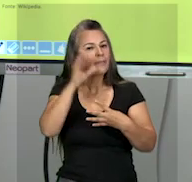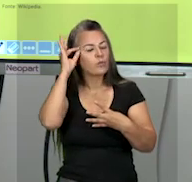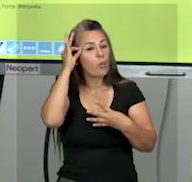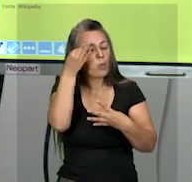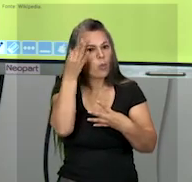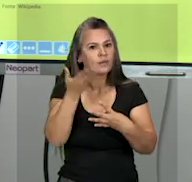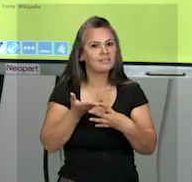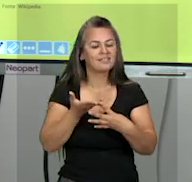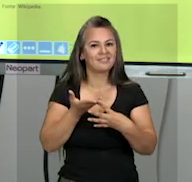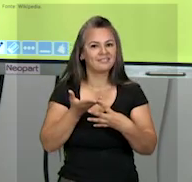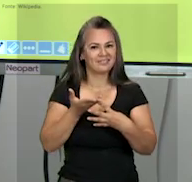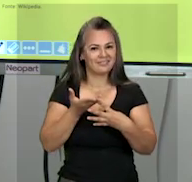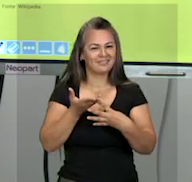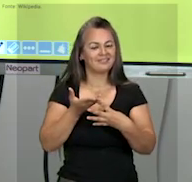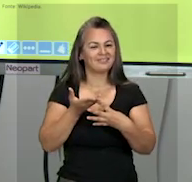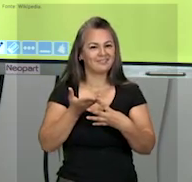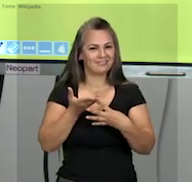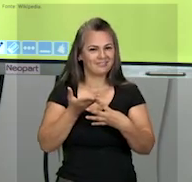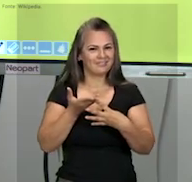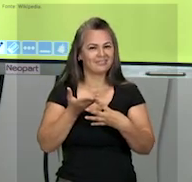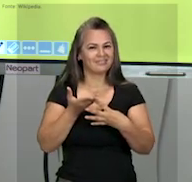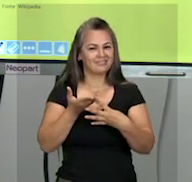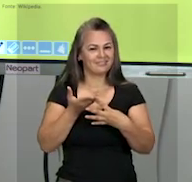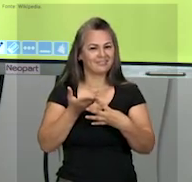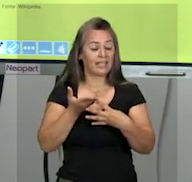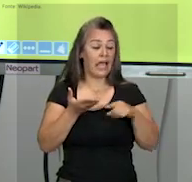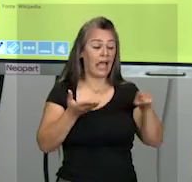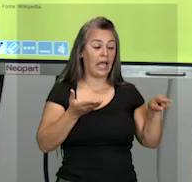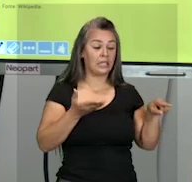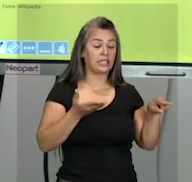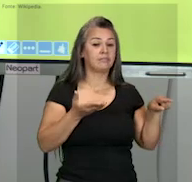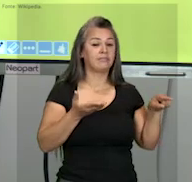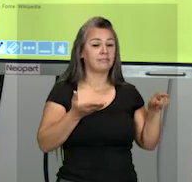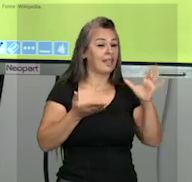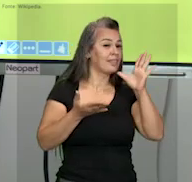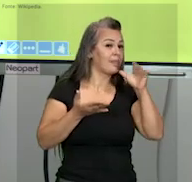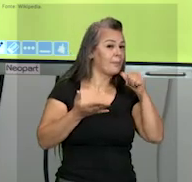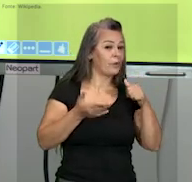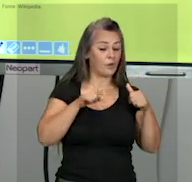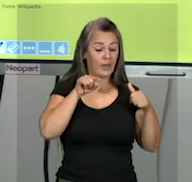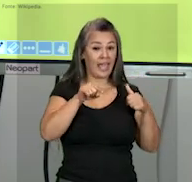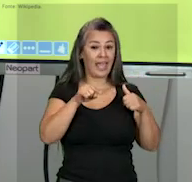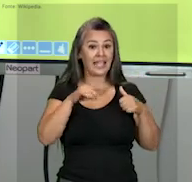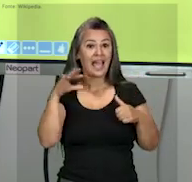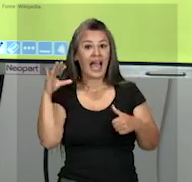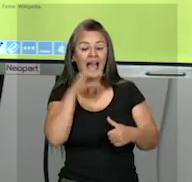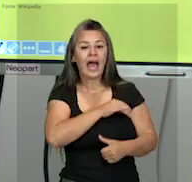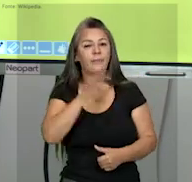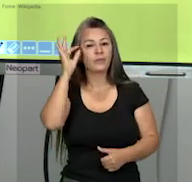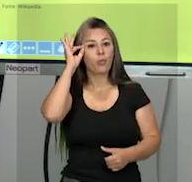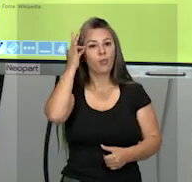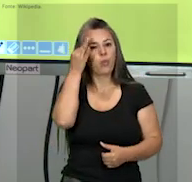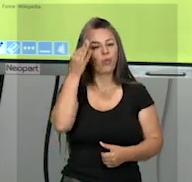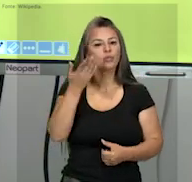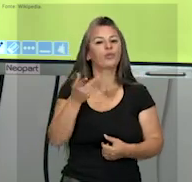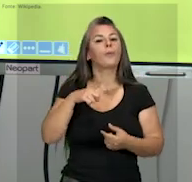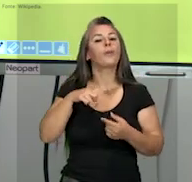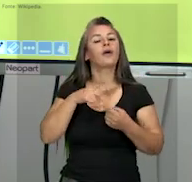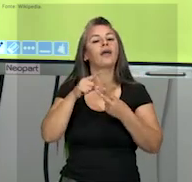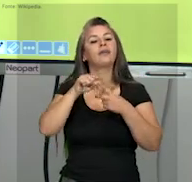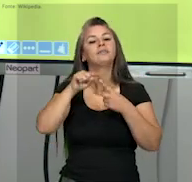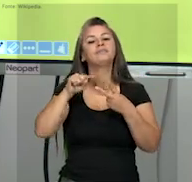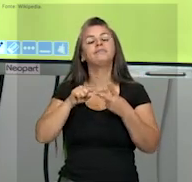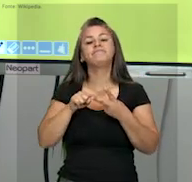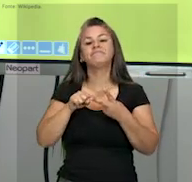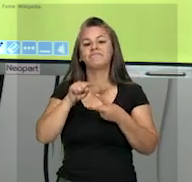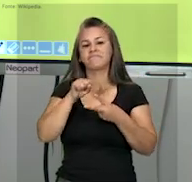mais antiga que a deles. Só que lá, a transformação deles foi muito mais acelerada que a nossa, por causa de 2 fatores. Primeiro,